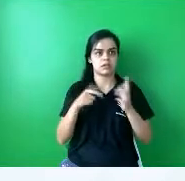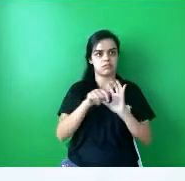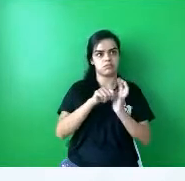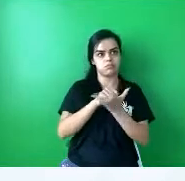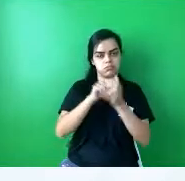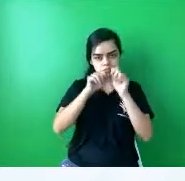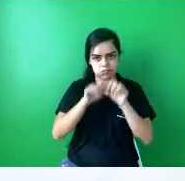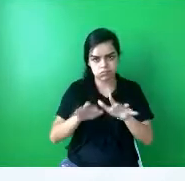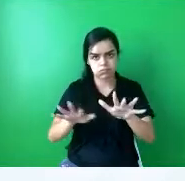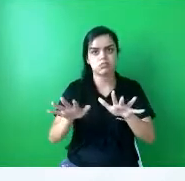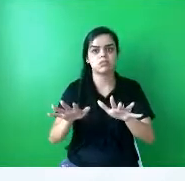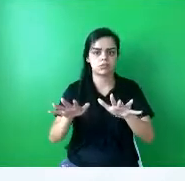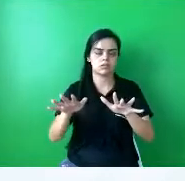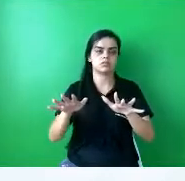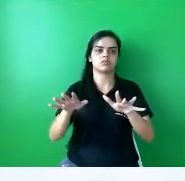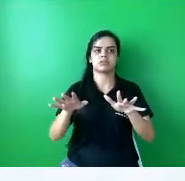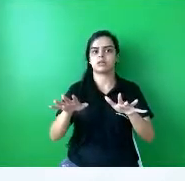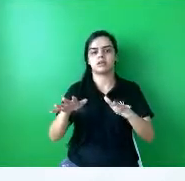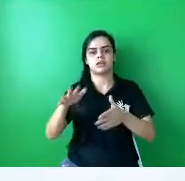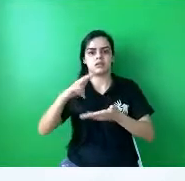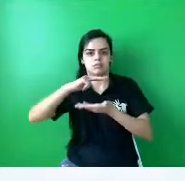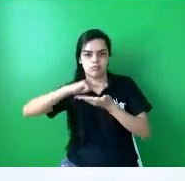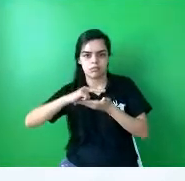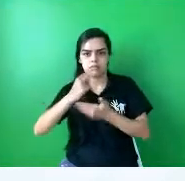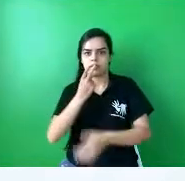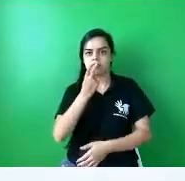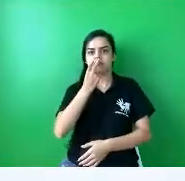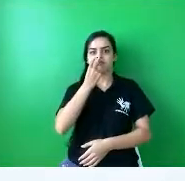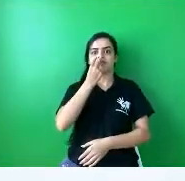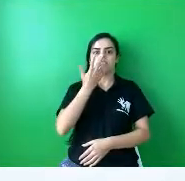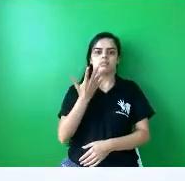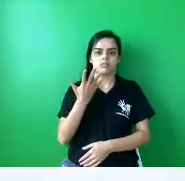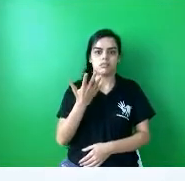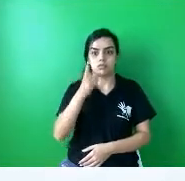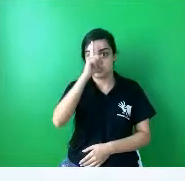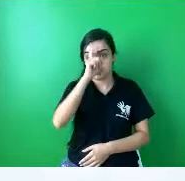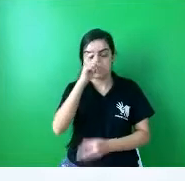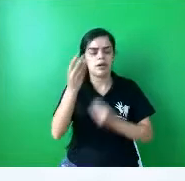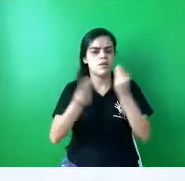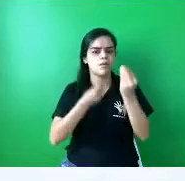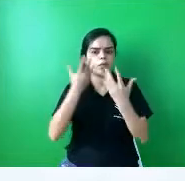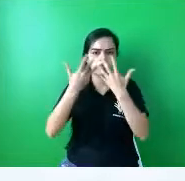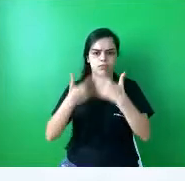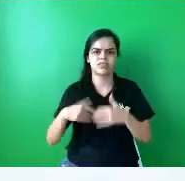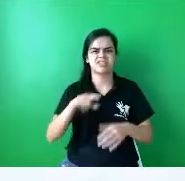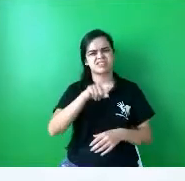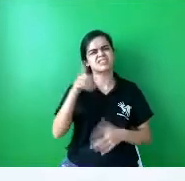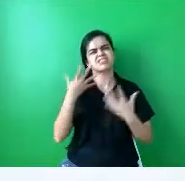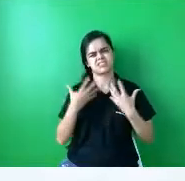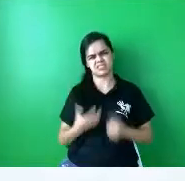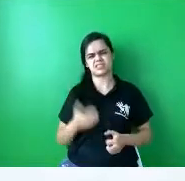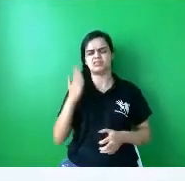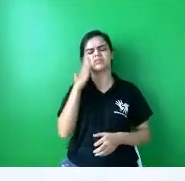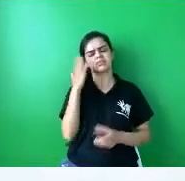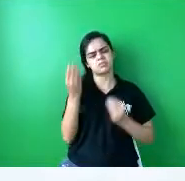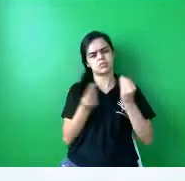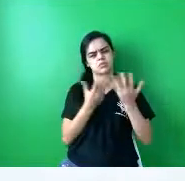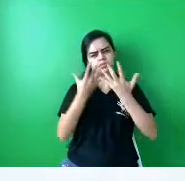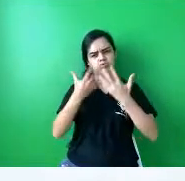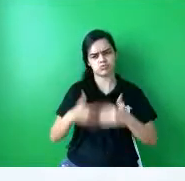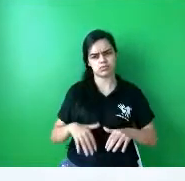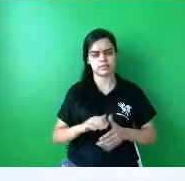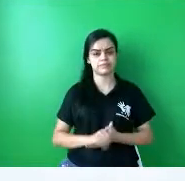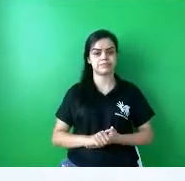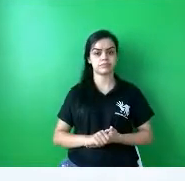Covid, internação, leitos, hospitais, tudo isso que todo mundo está já cansado de escutar, né? Então, o que acontece